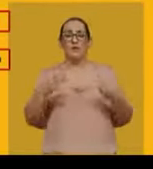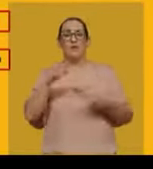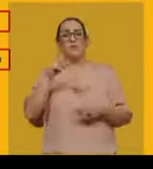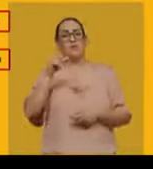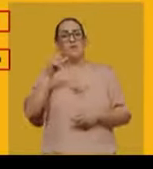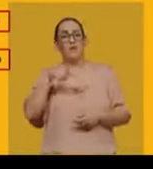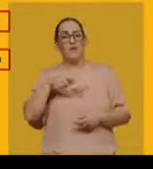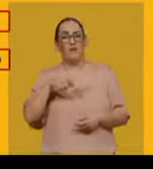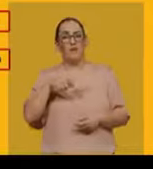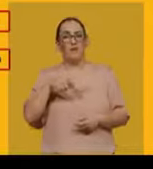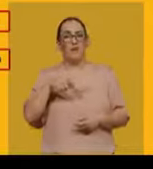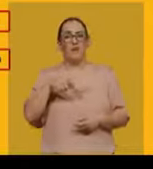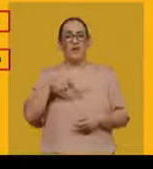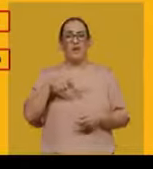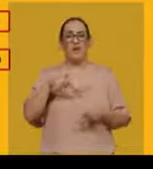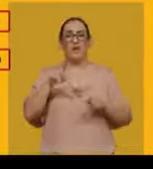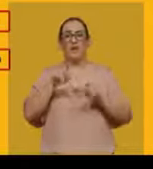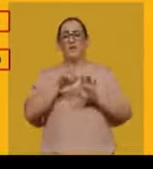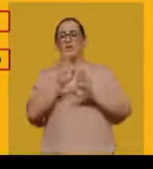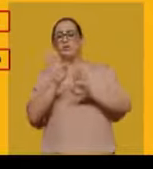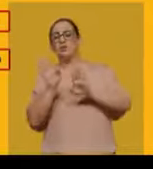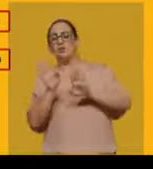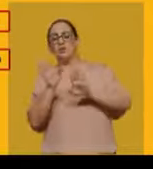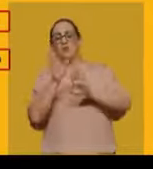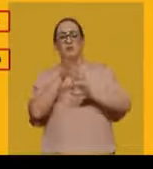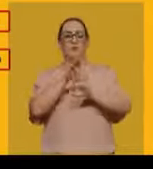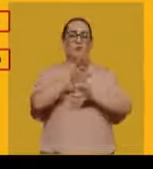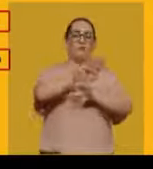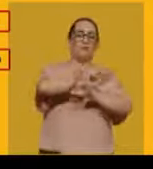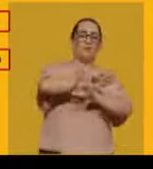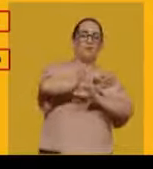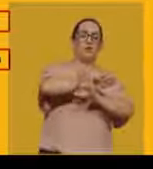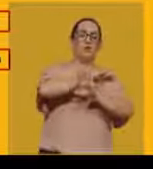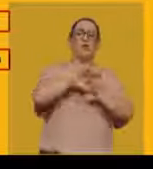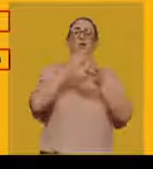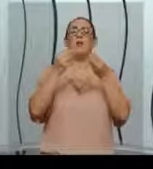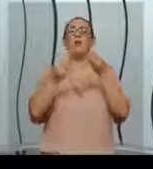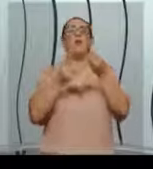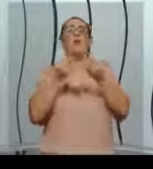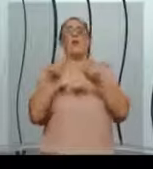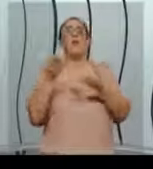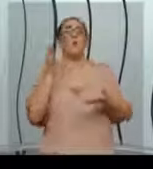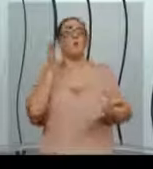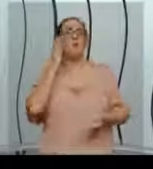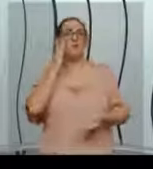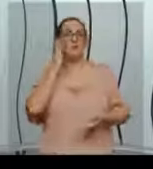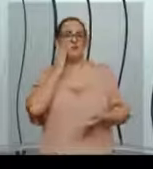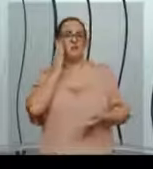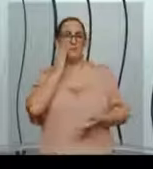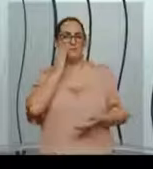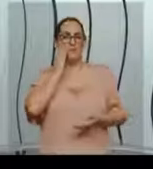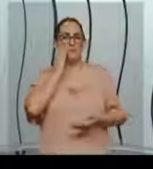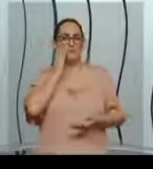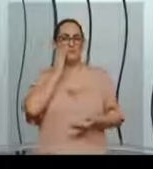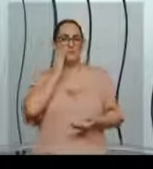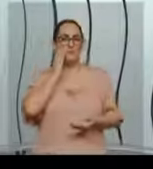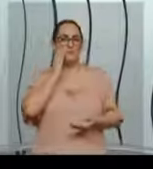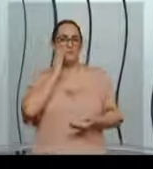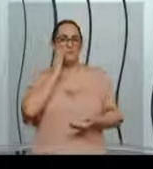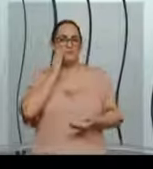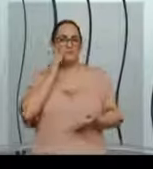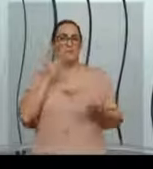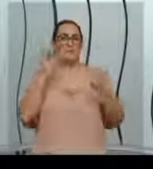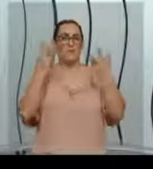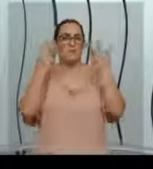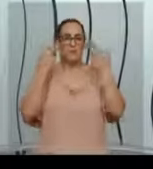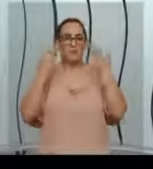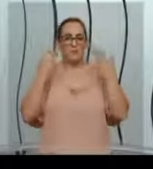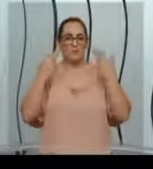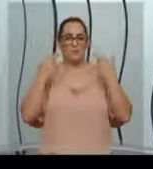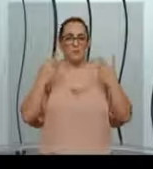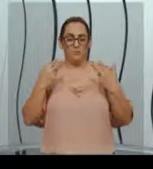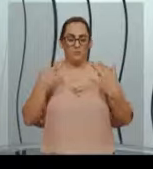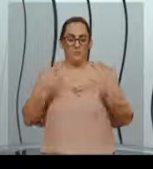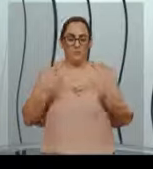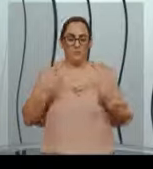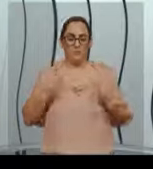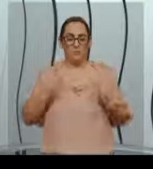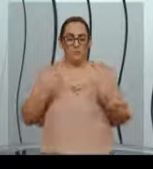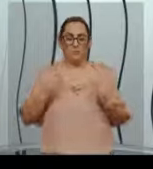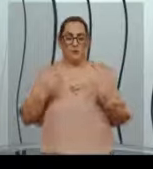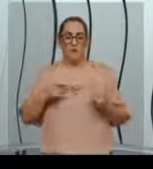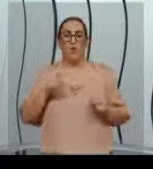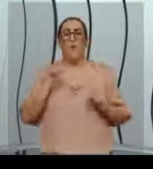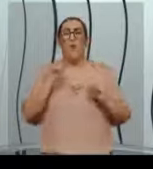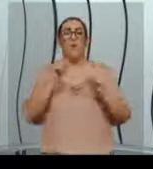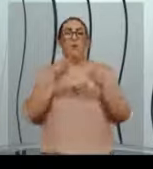ser desviar a luz para a direita, para a esquerda? Como eu vou fazer esses exercícios? Normalmente, nos exercícios, o